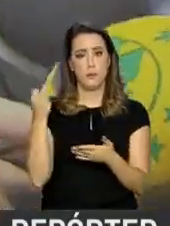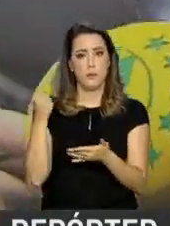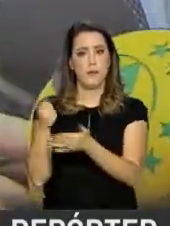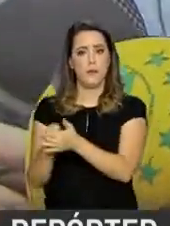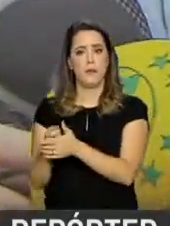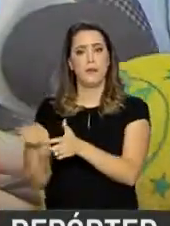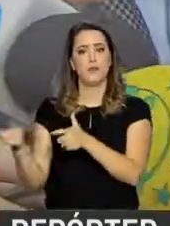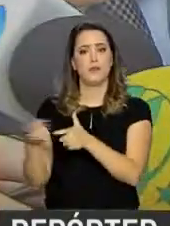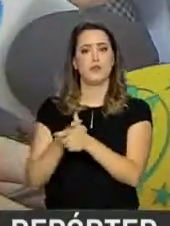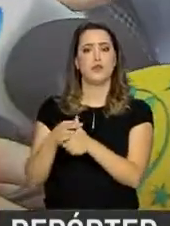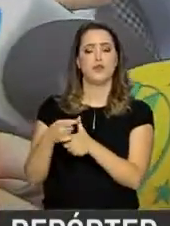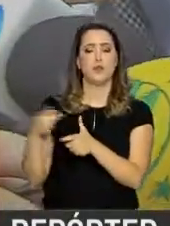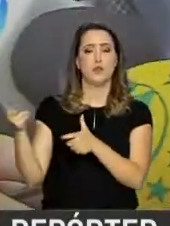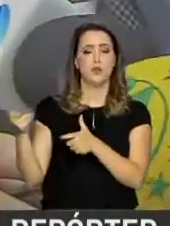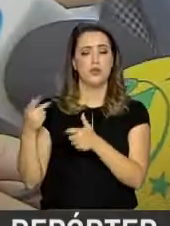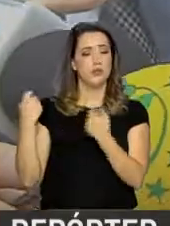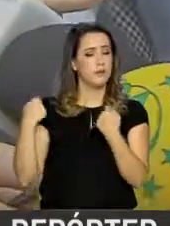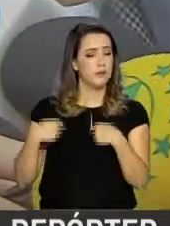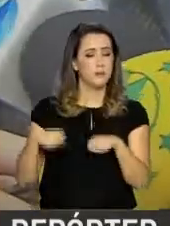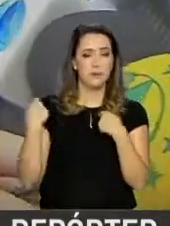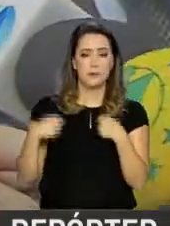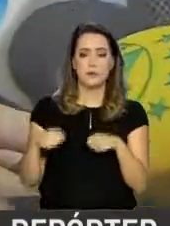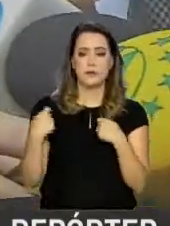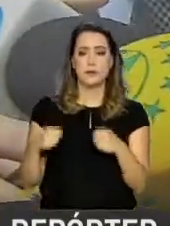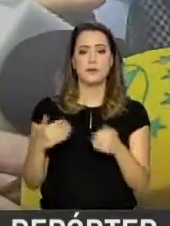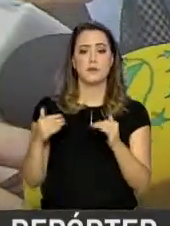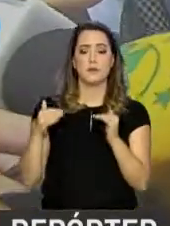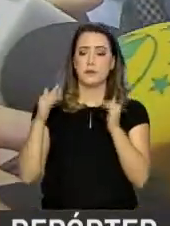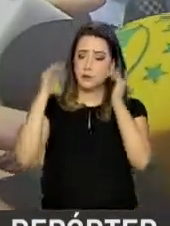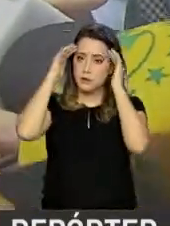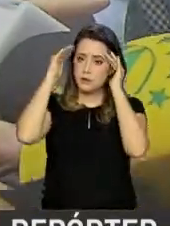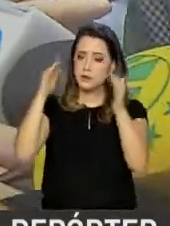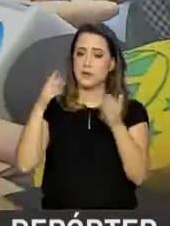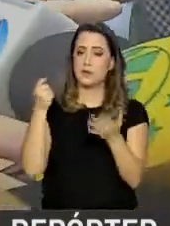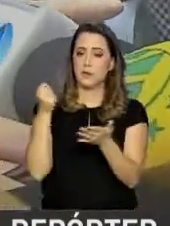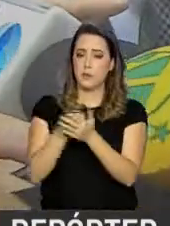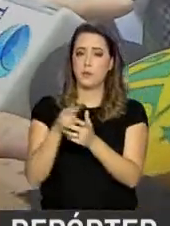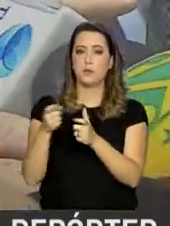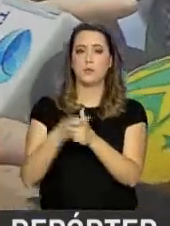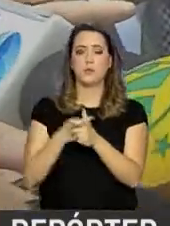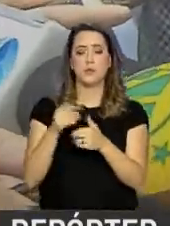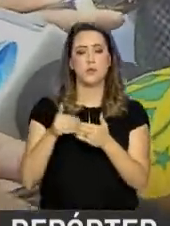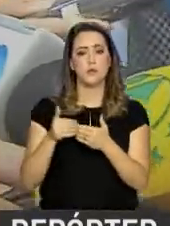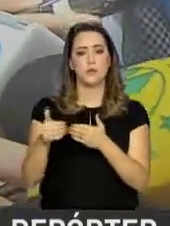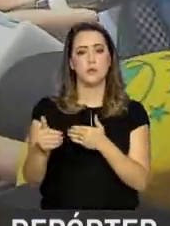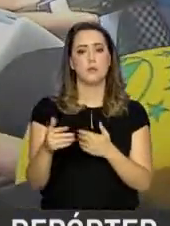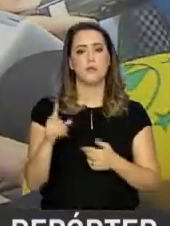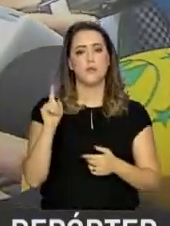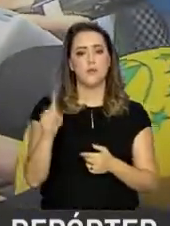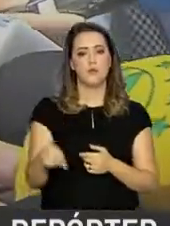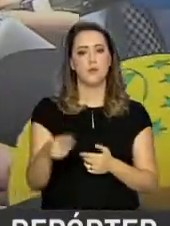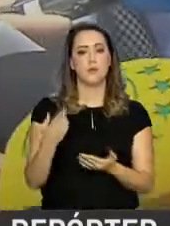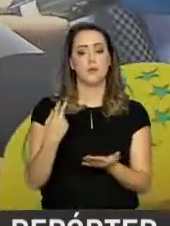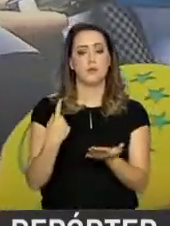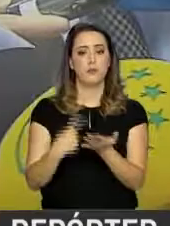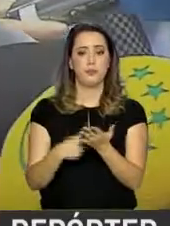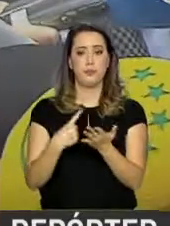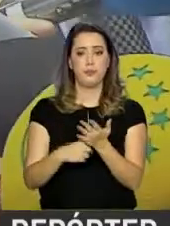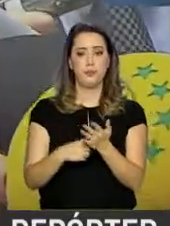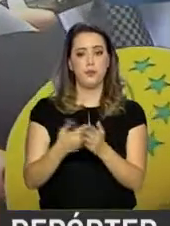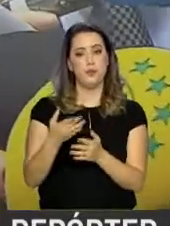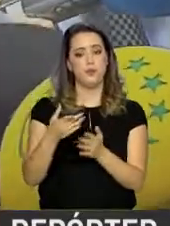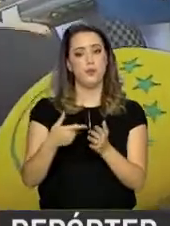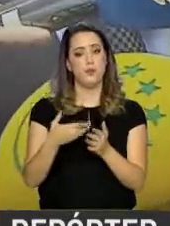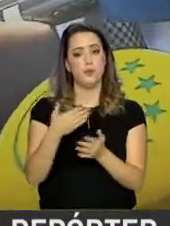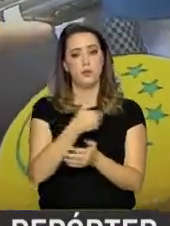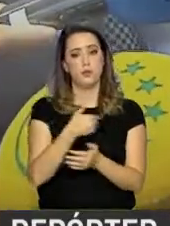cumprir compromissos que são indispensáveis que sejam cumpridos nesse período. São compromissos assumidos no